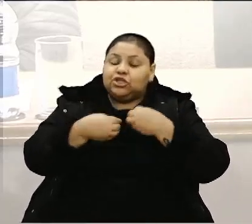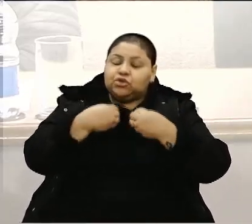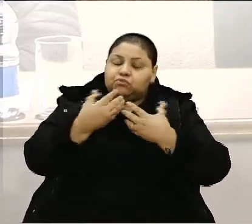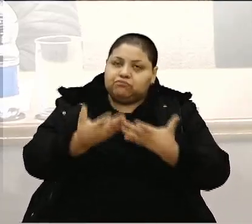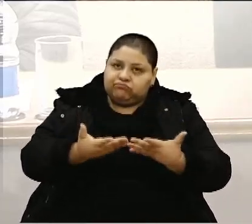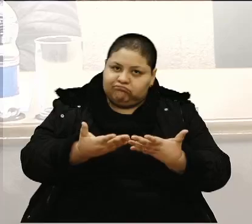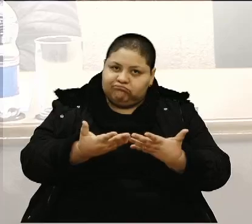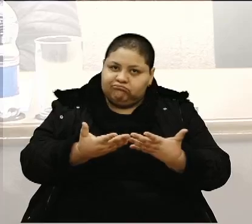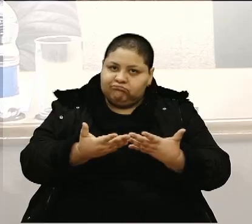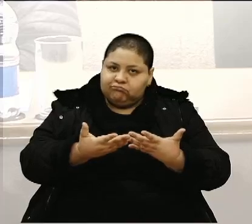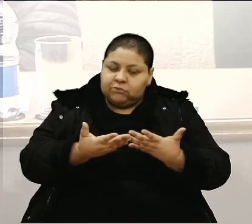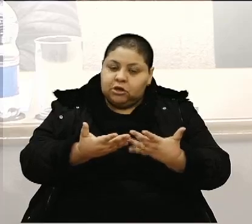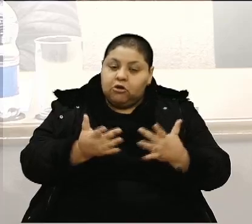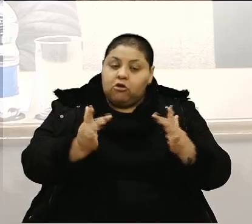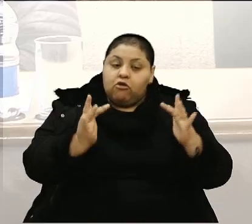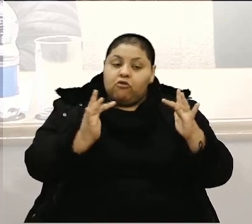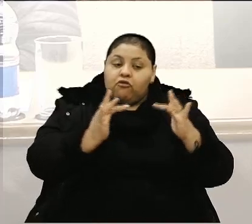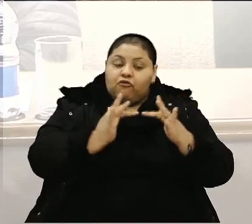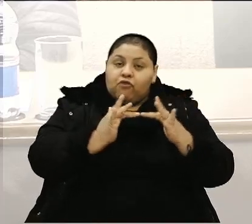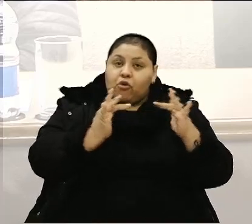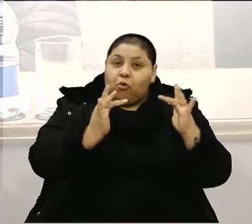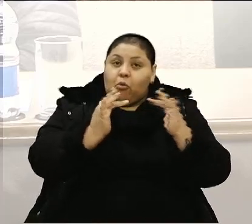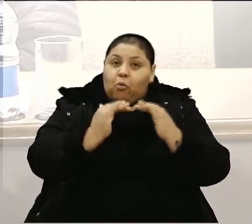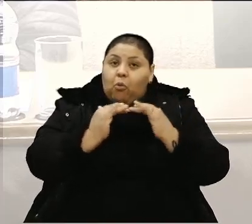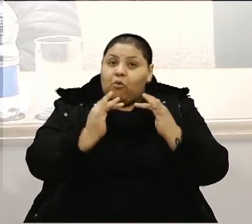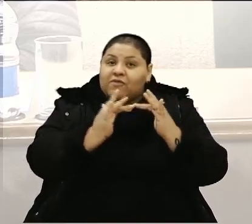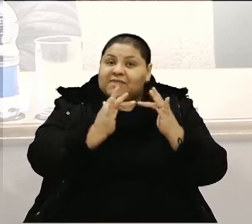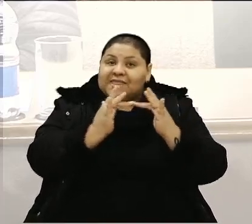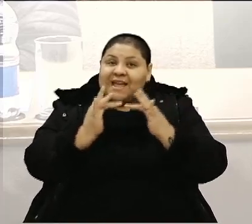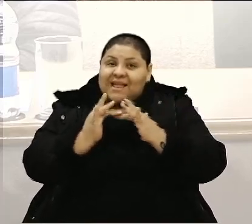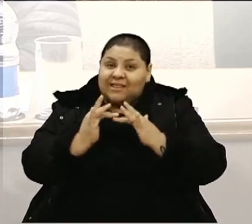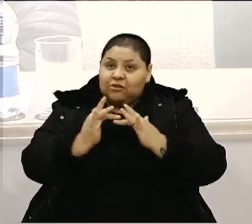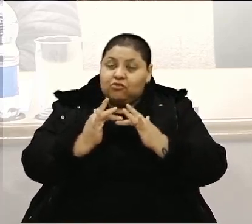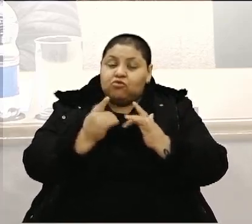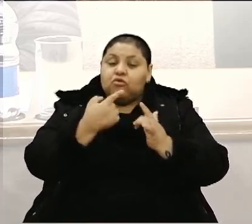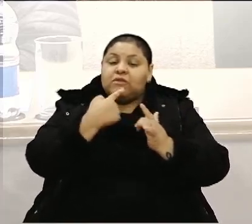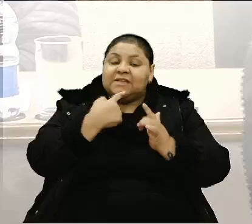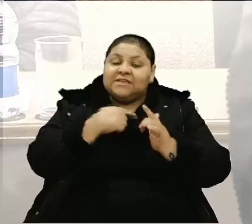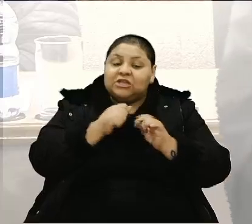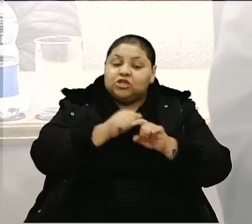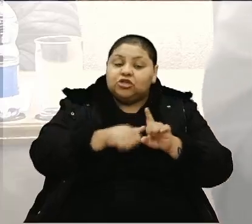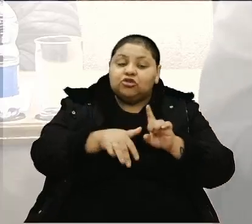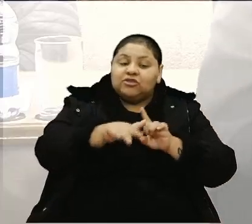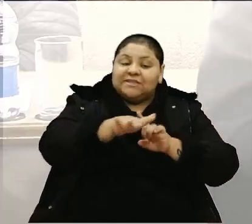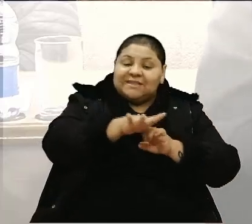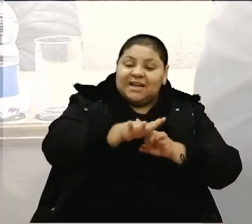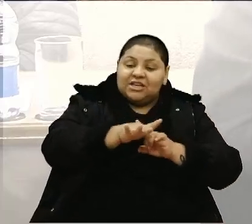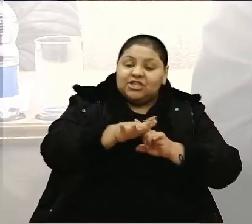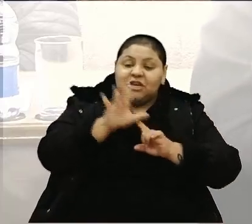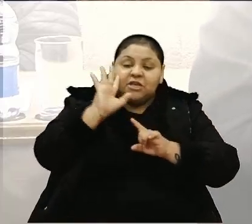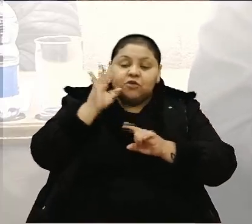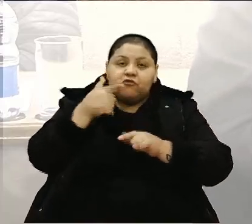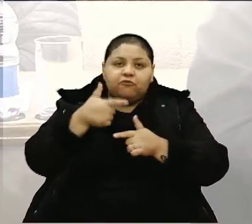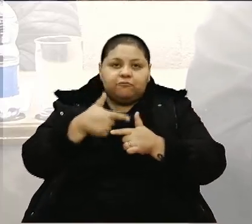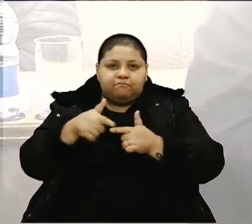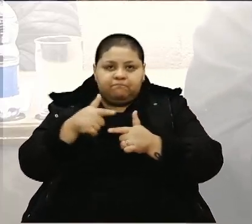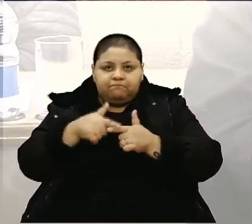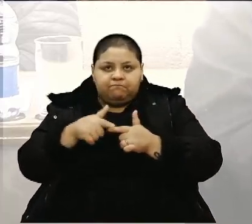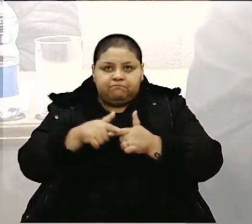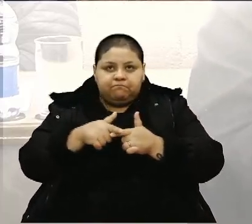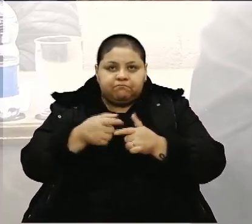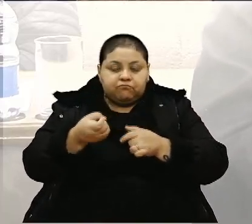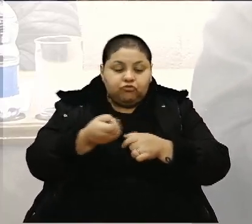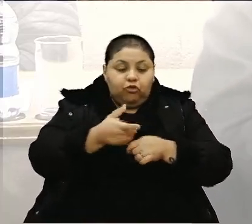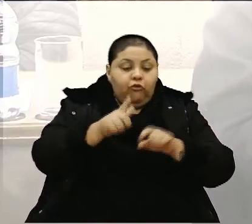uma sintonia com o desejo da sociedade de resolver esse problema. Um novo canil, um